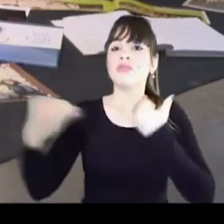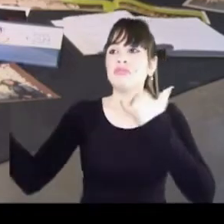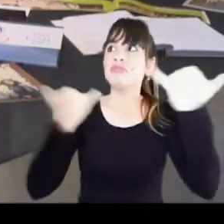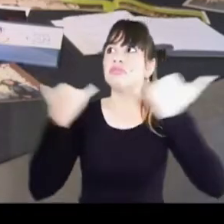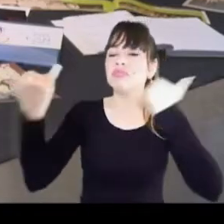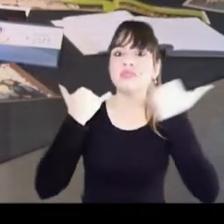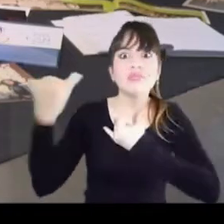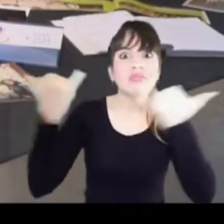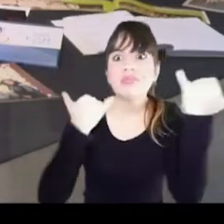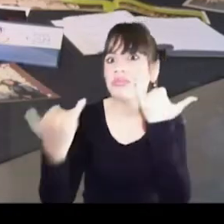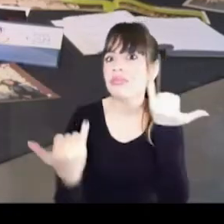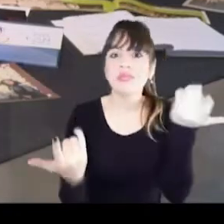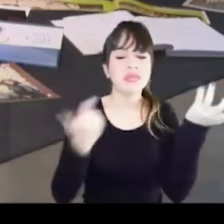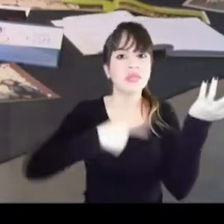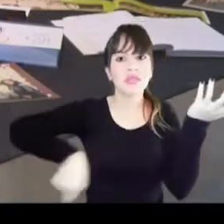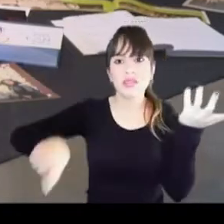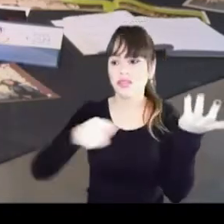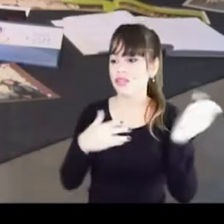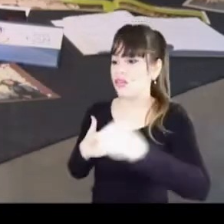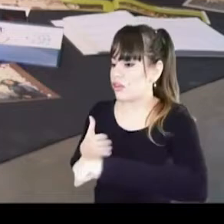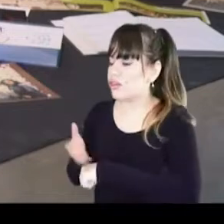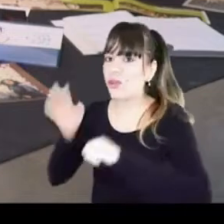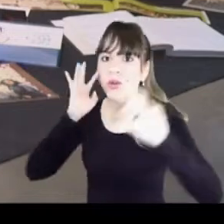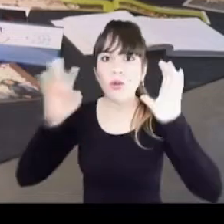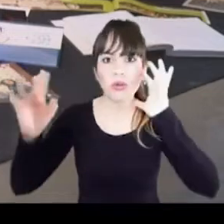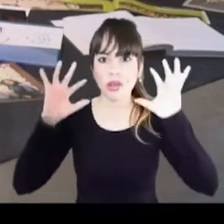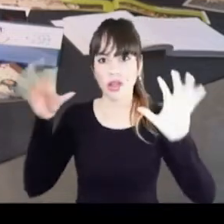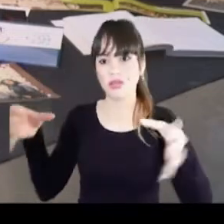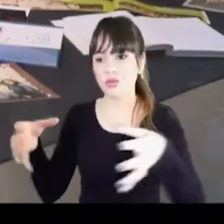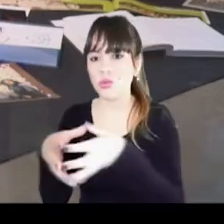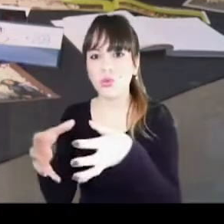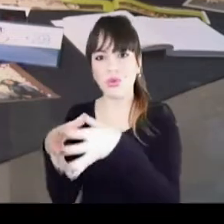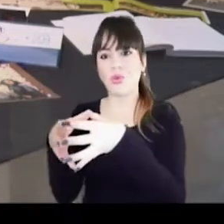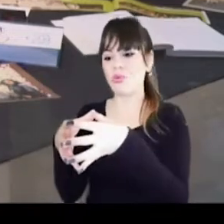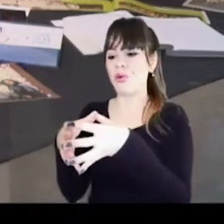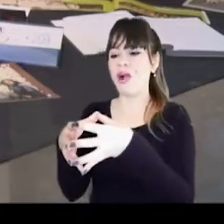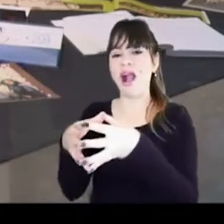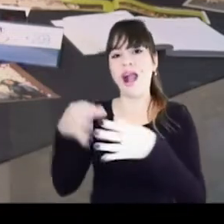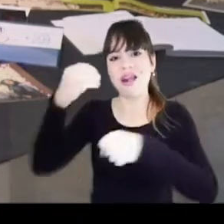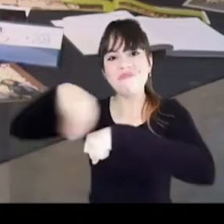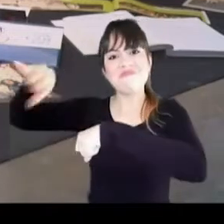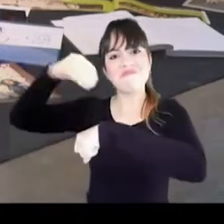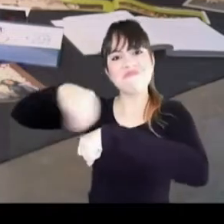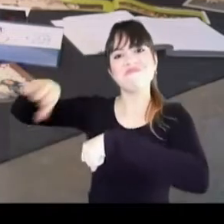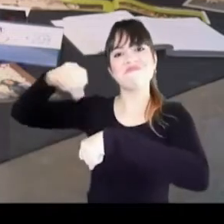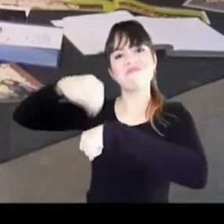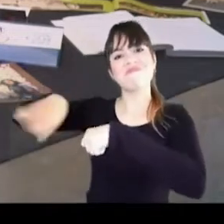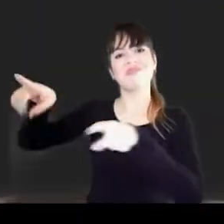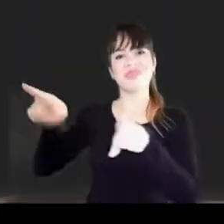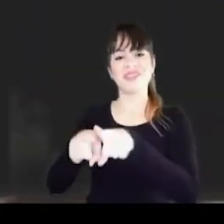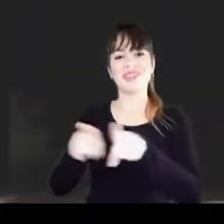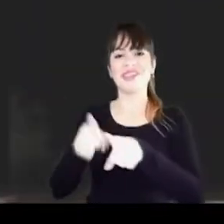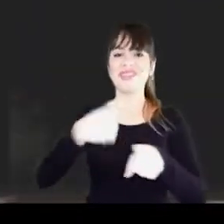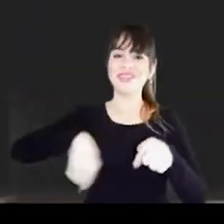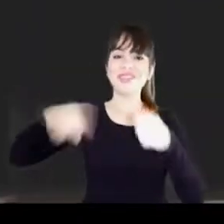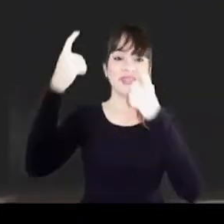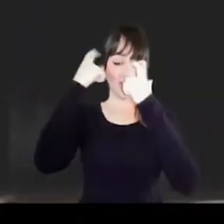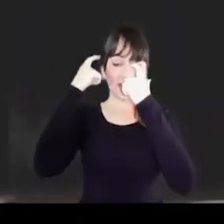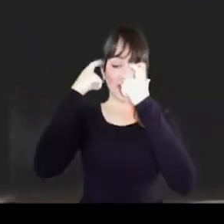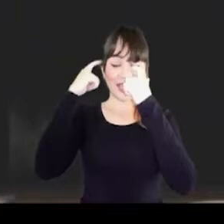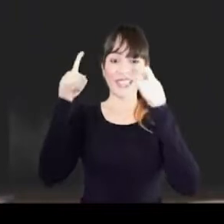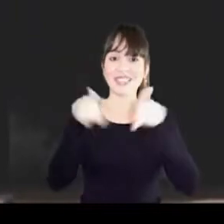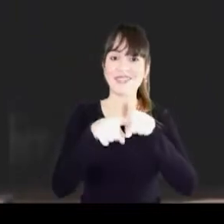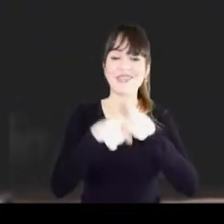foi, cara, um turbilhão de informações que não tinha como não refletir no grupo. Aí, a partir daí, a gente começa a